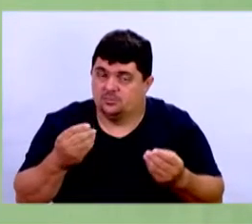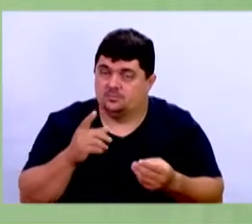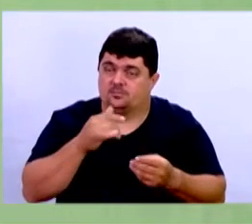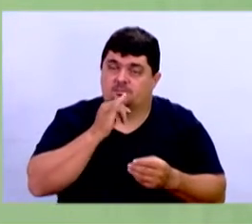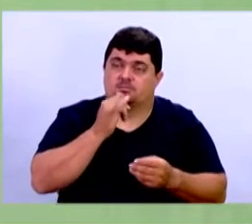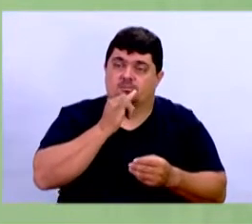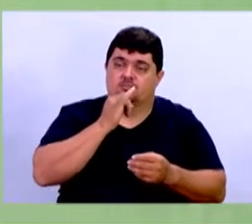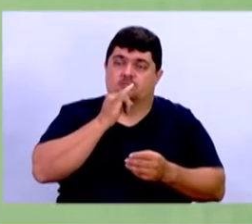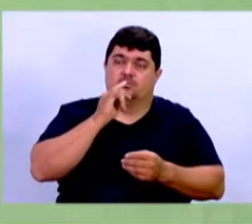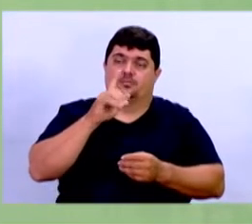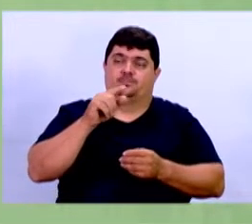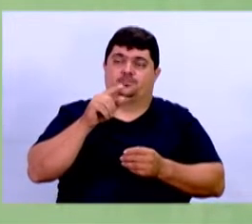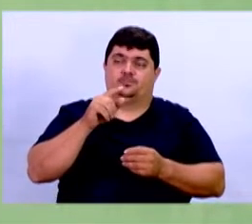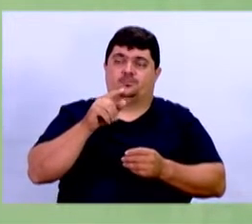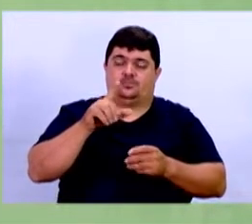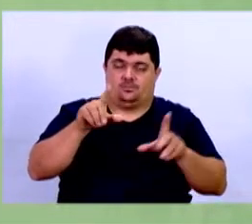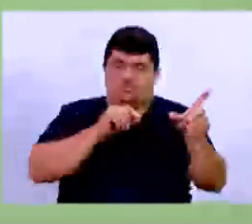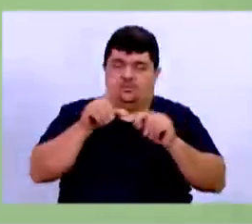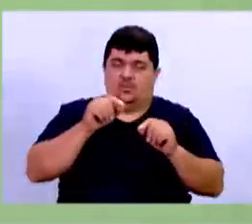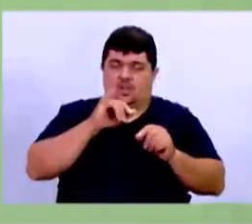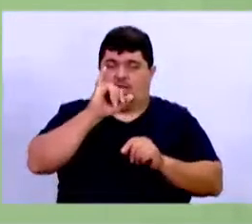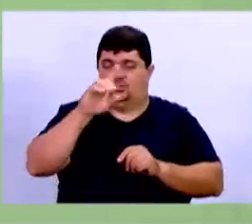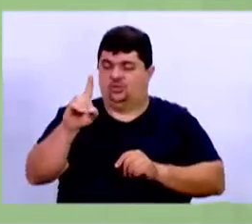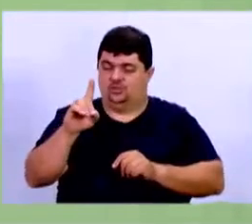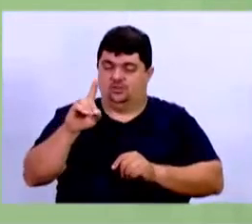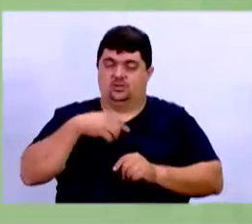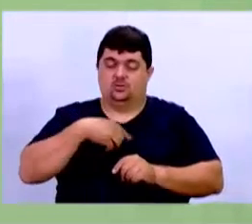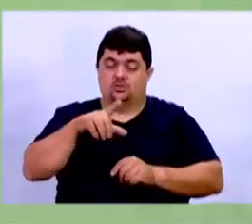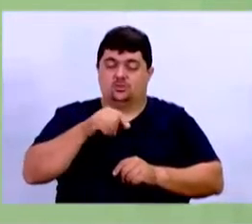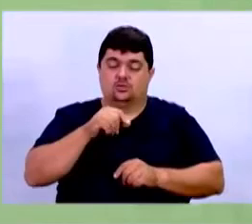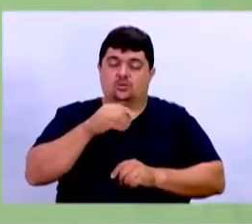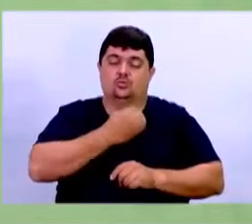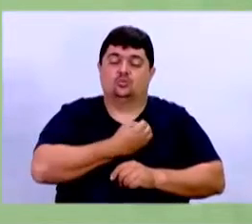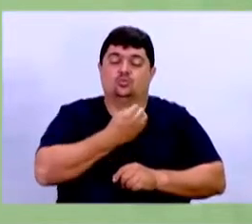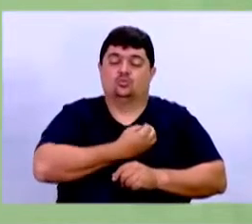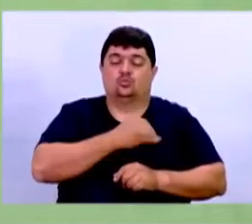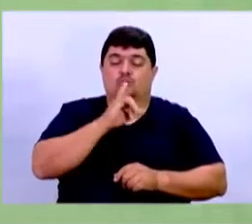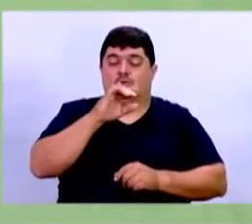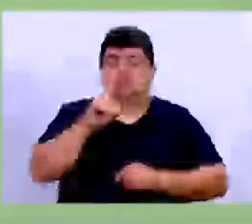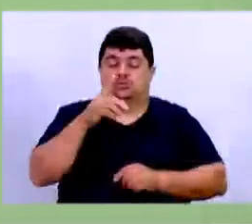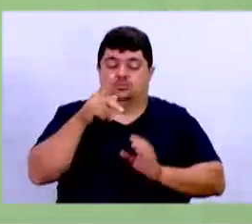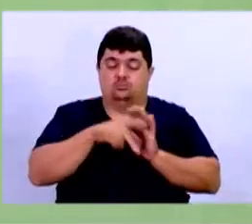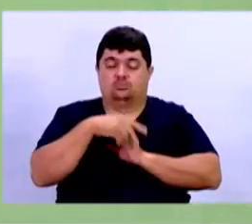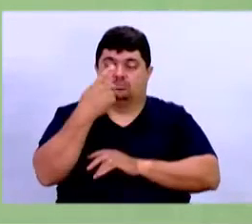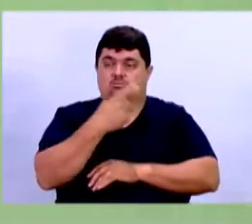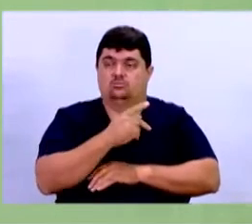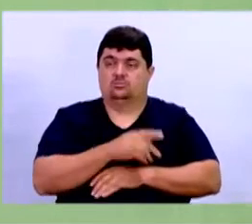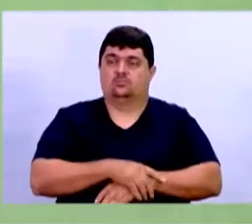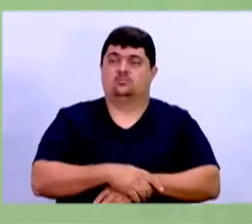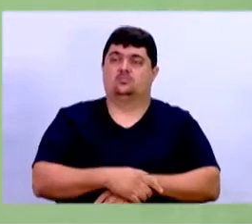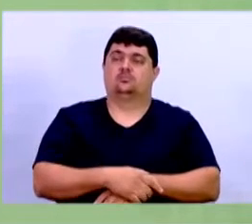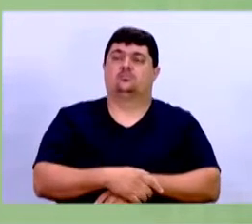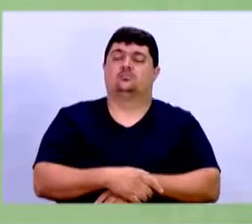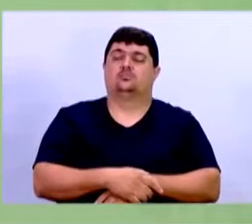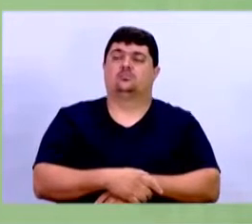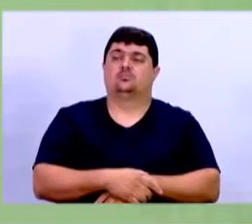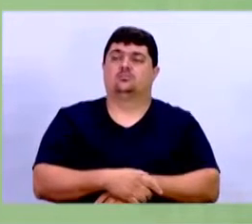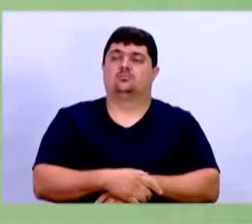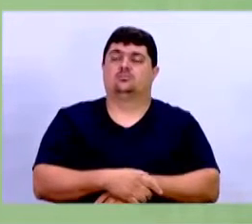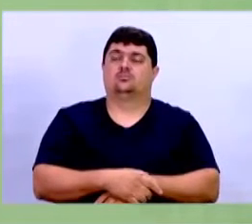dele, select ID, onde eu estou selecionando aqui os campos e onde esses campos irão